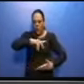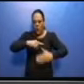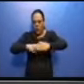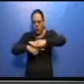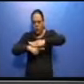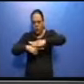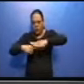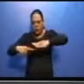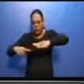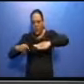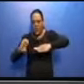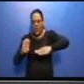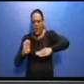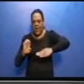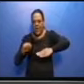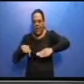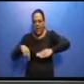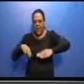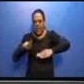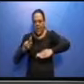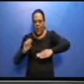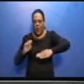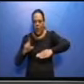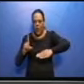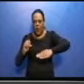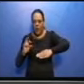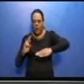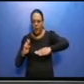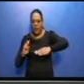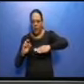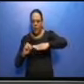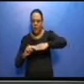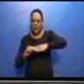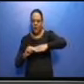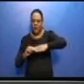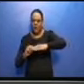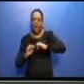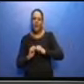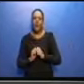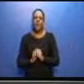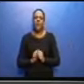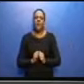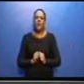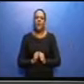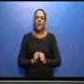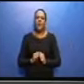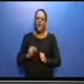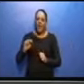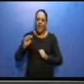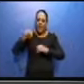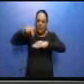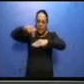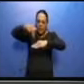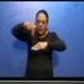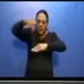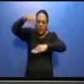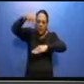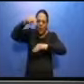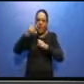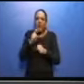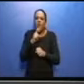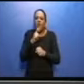baixas ao norte, né? No norte nós temos as regiões mais frias, né? Essa proximidade do Equador ela